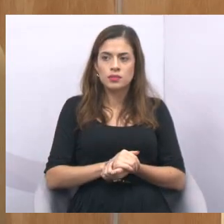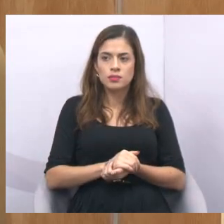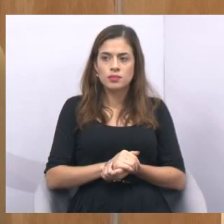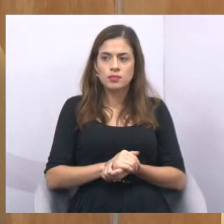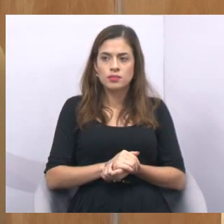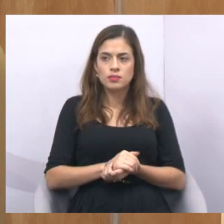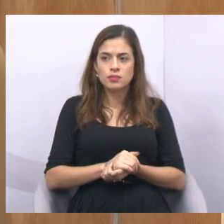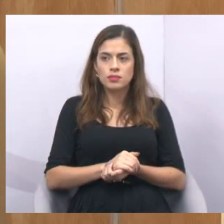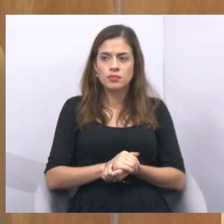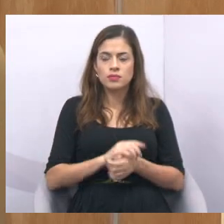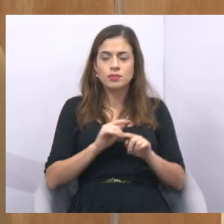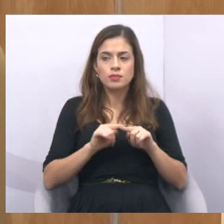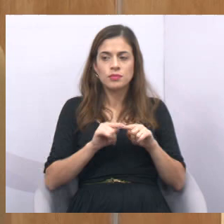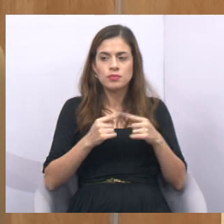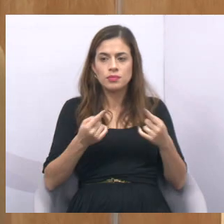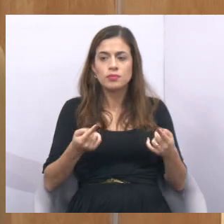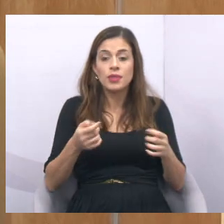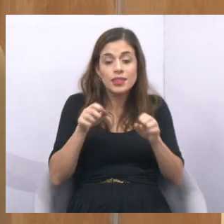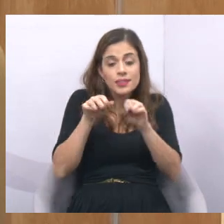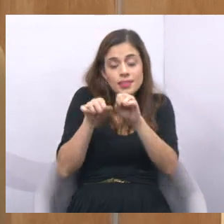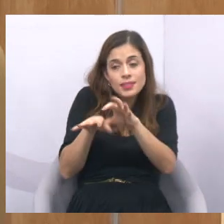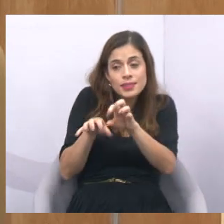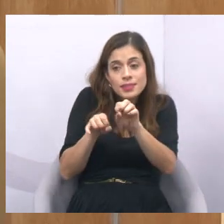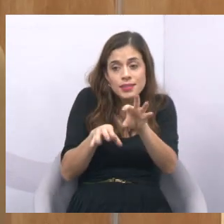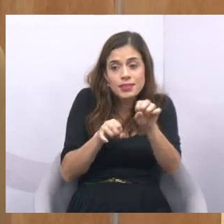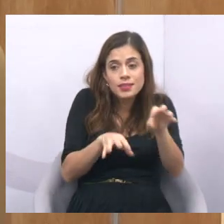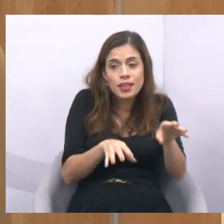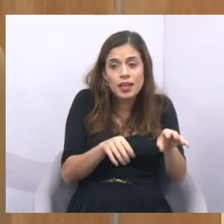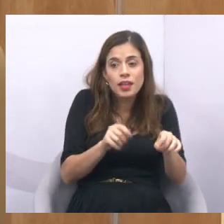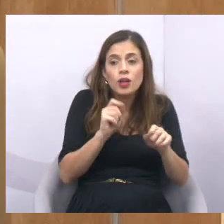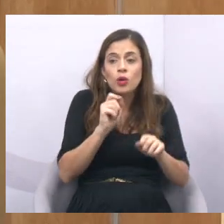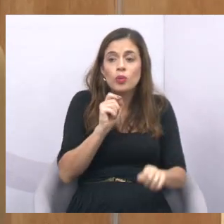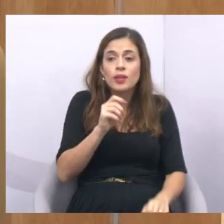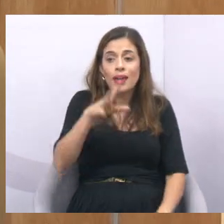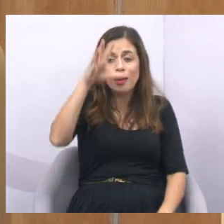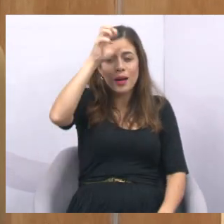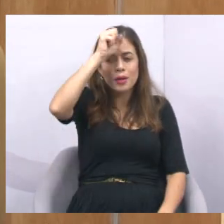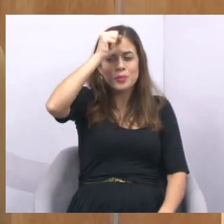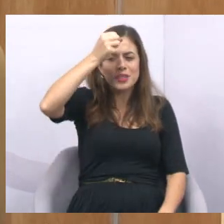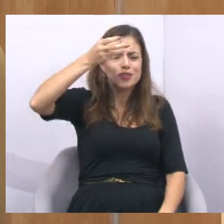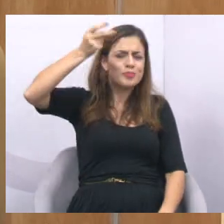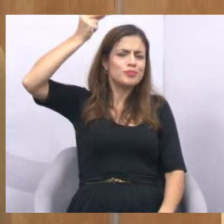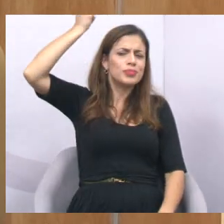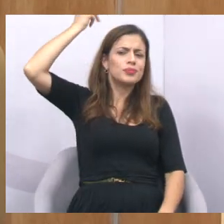Mas eu passei para eles o que eu aprendi com outros treinadores.